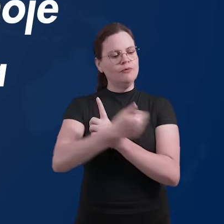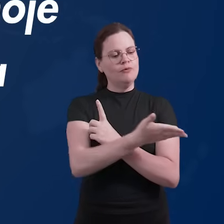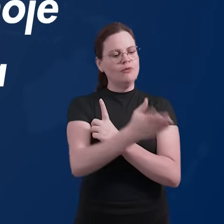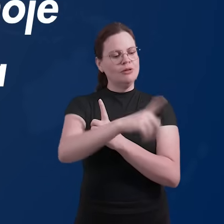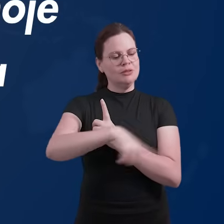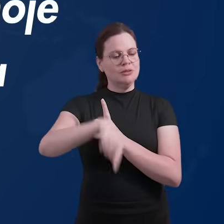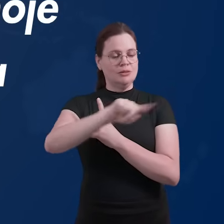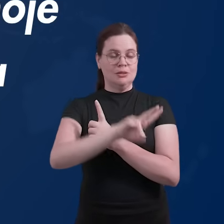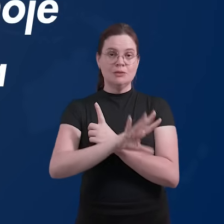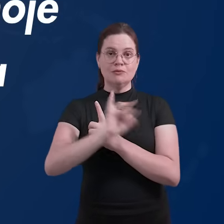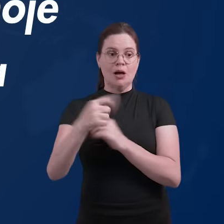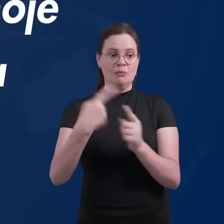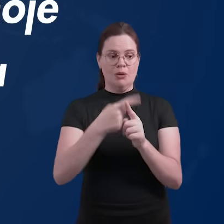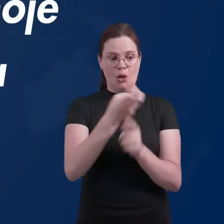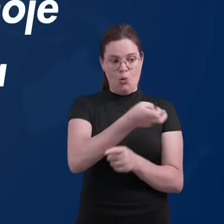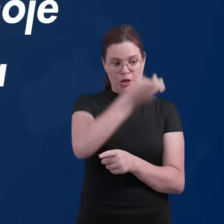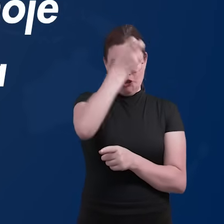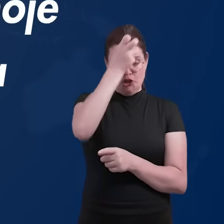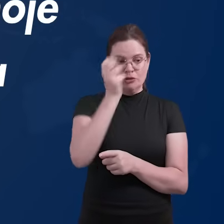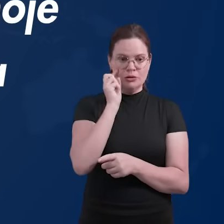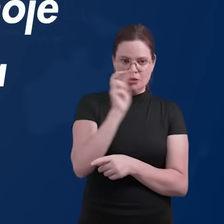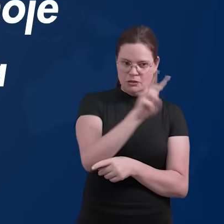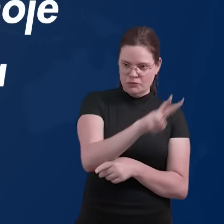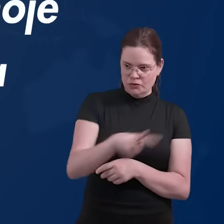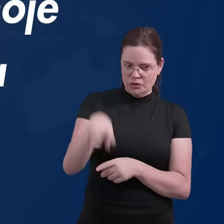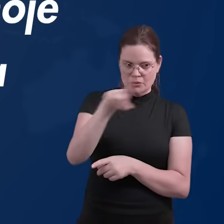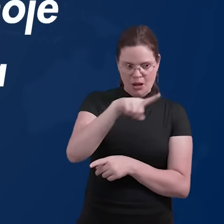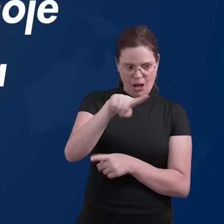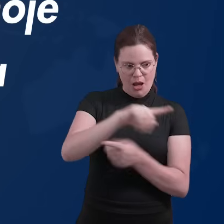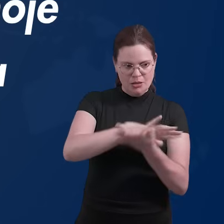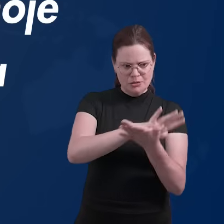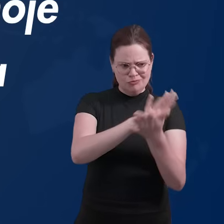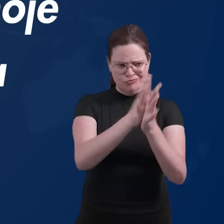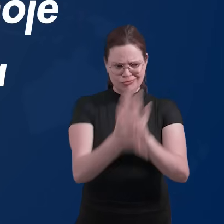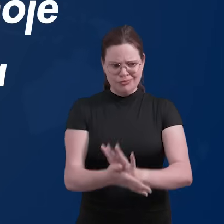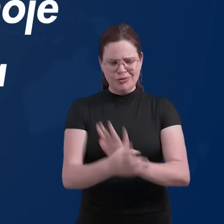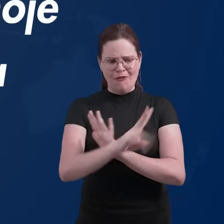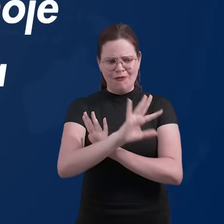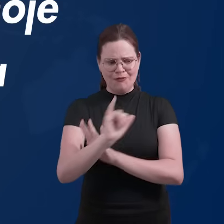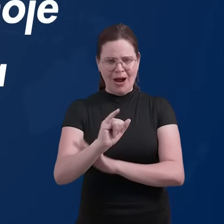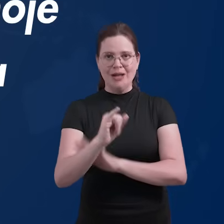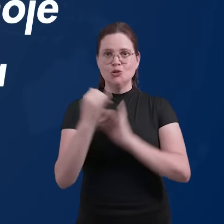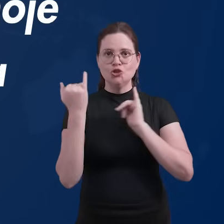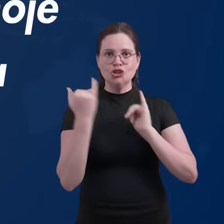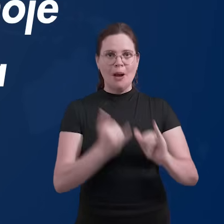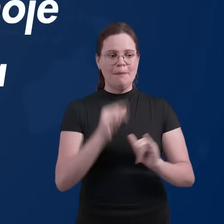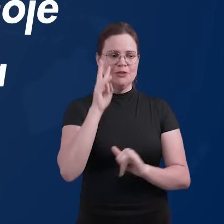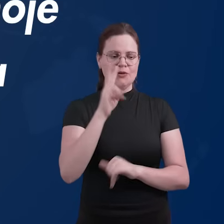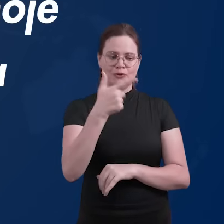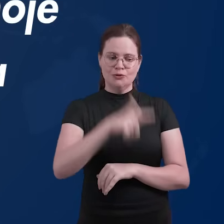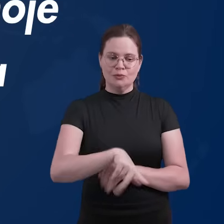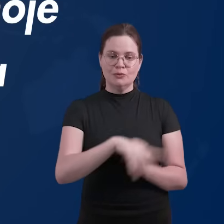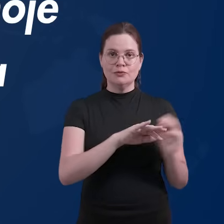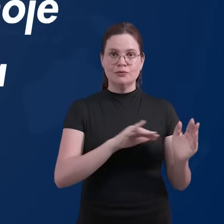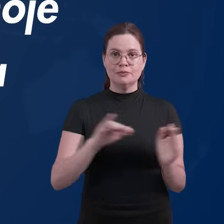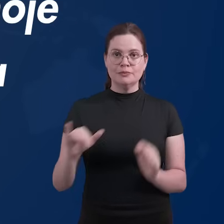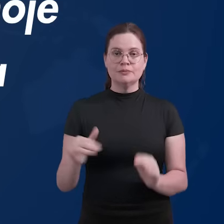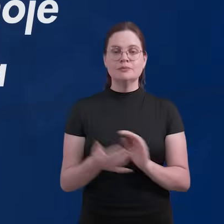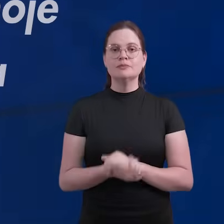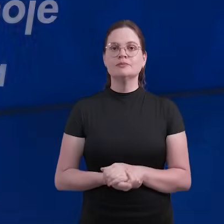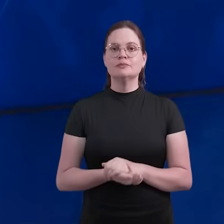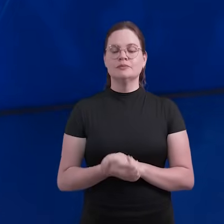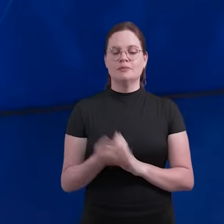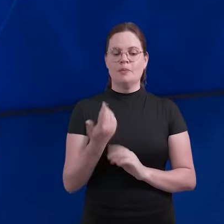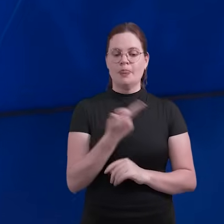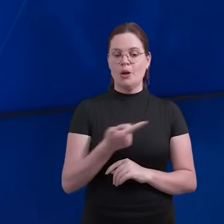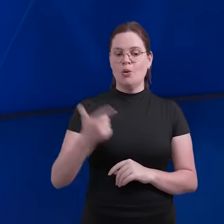Senhor, que hoje vos fará, porque os egípcios que hoje vistes, nunca mais vereis para sempre. Muito bem, nós